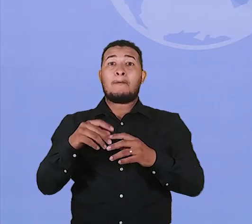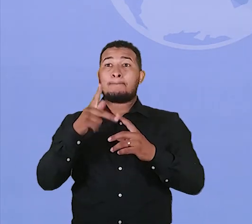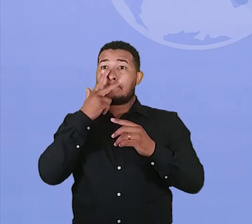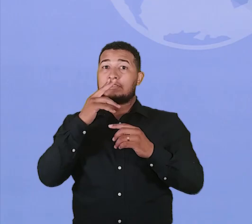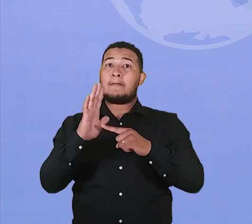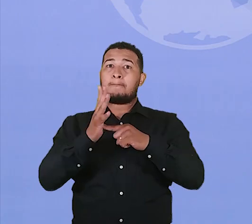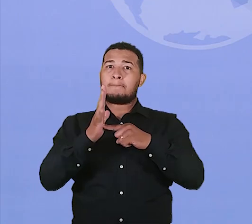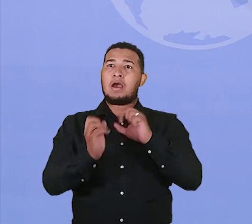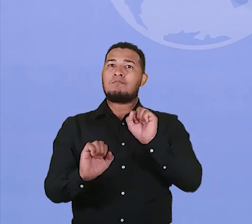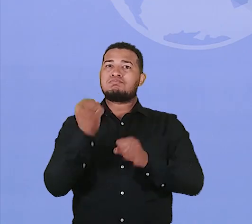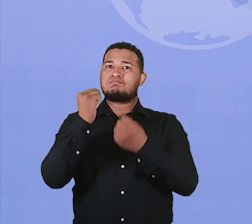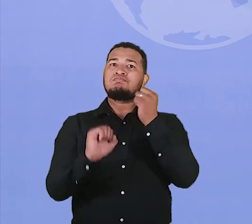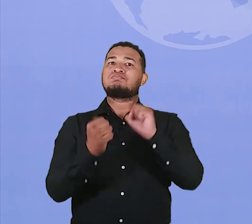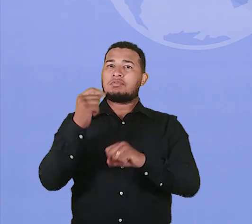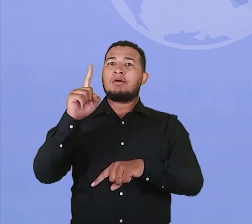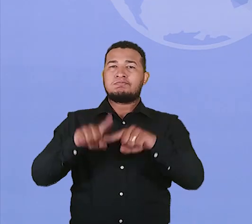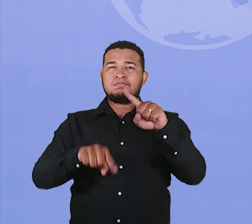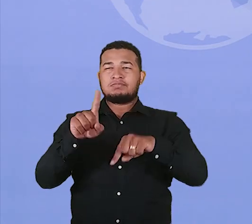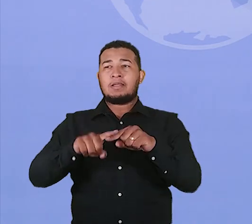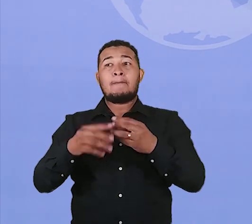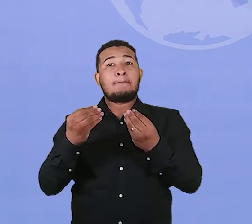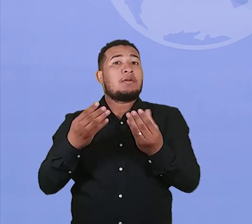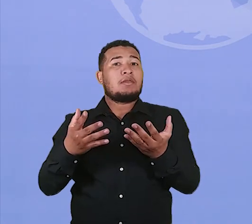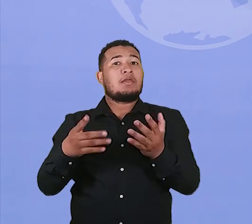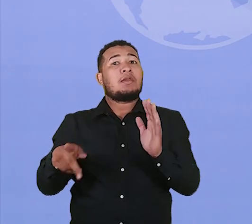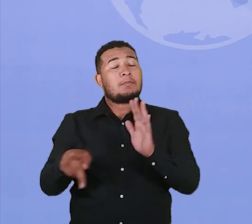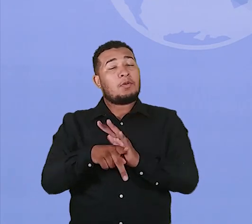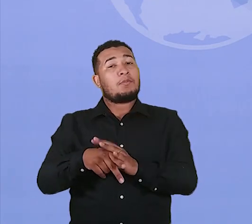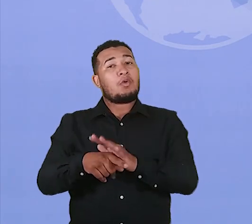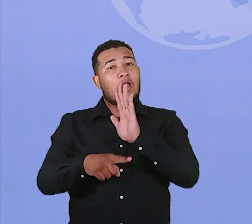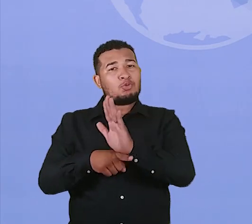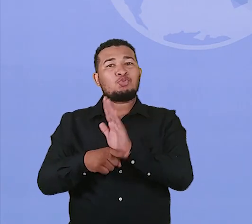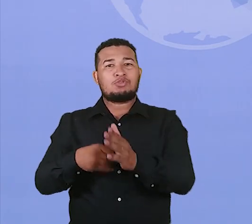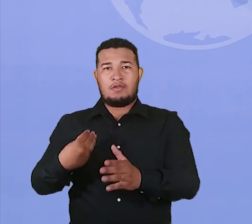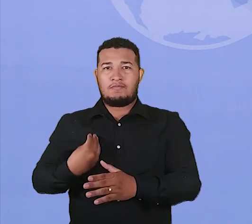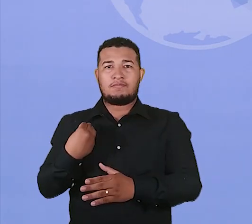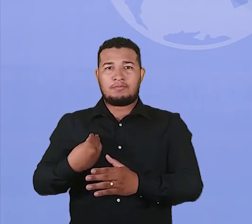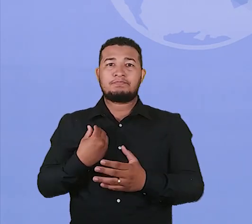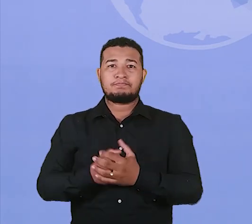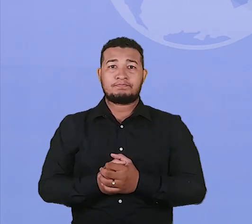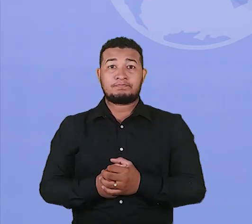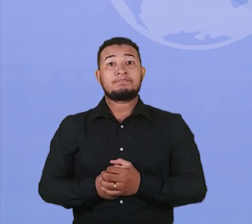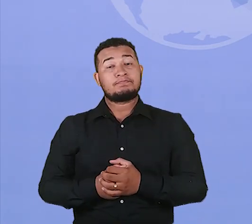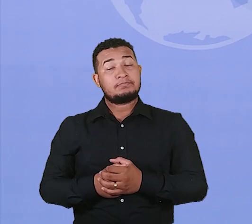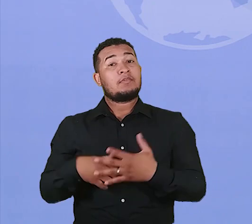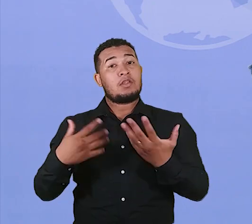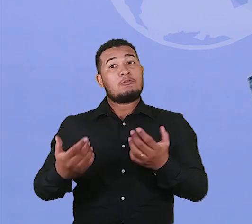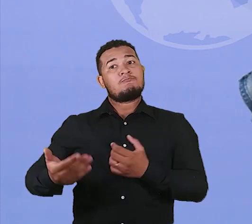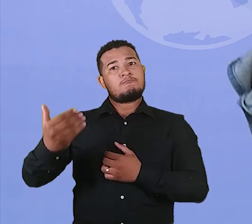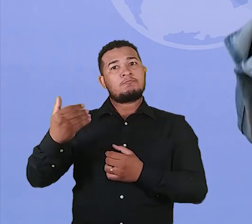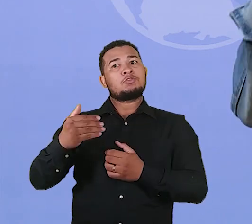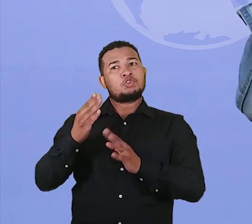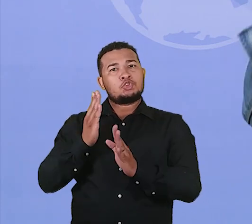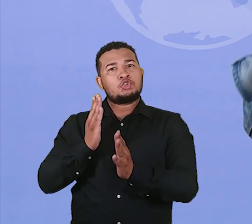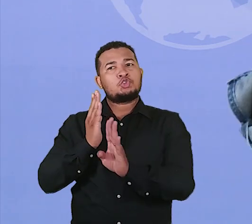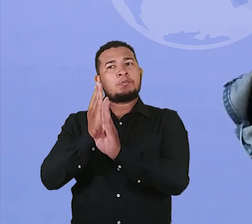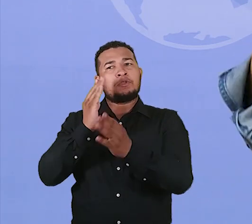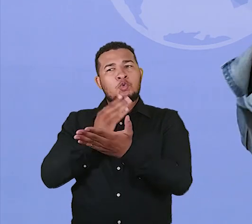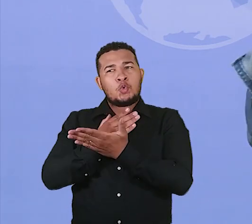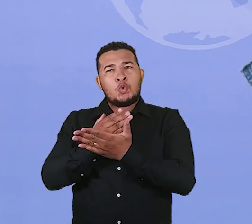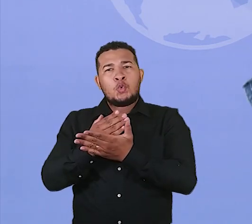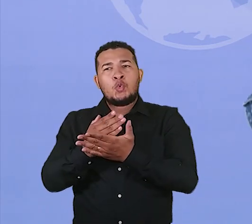as máquinas elas vieram para facilitar realmente a nossa vida tá quando descobriram como